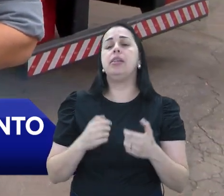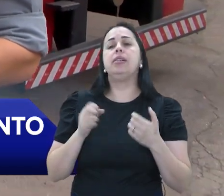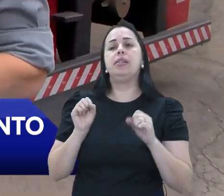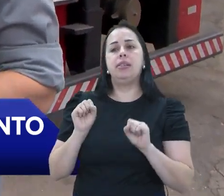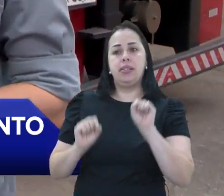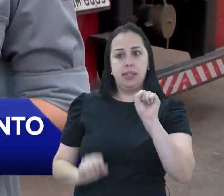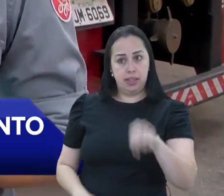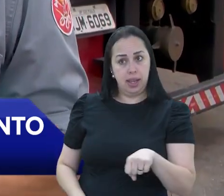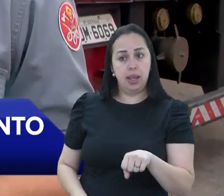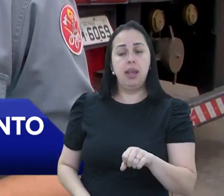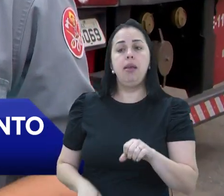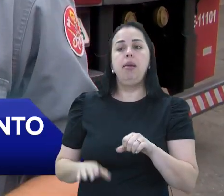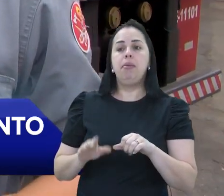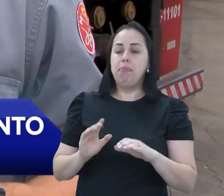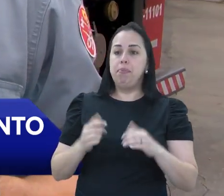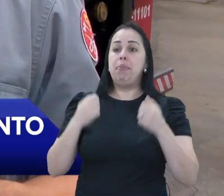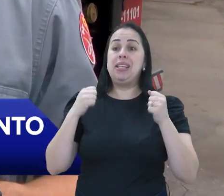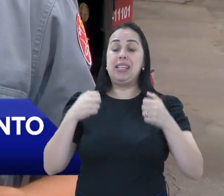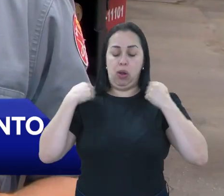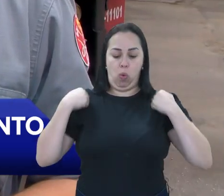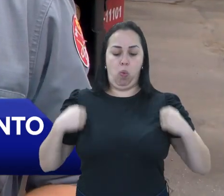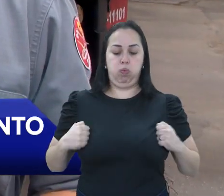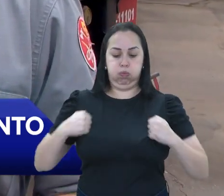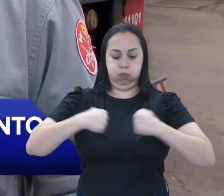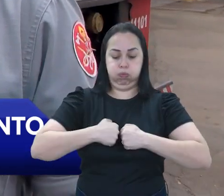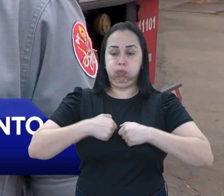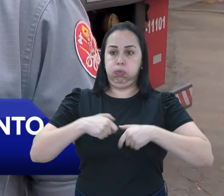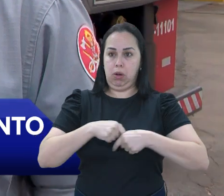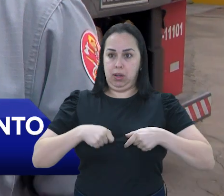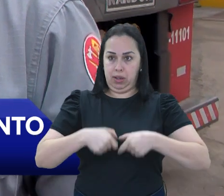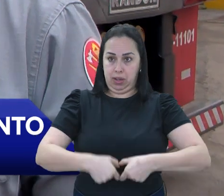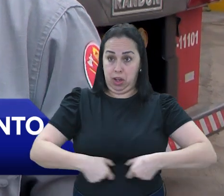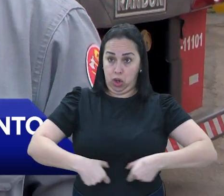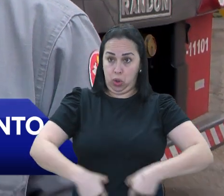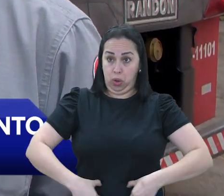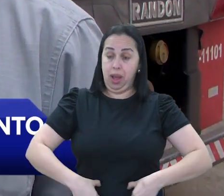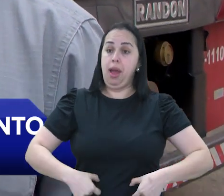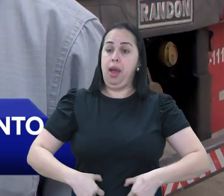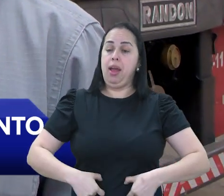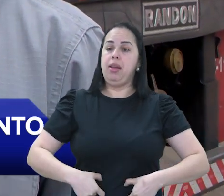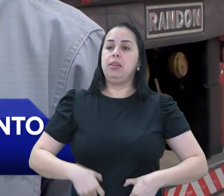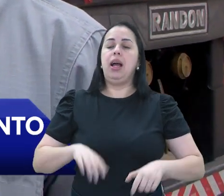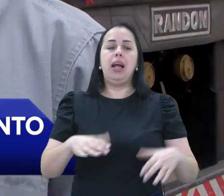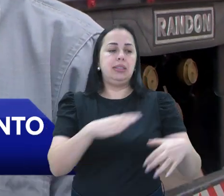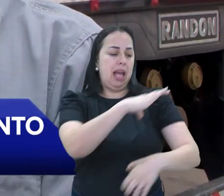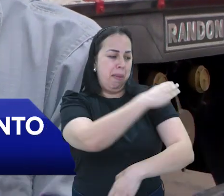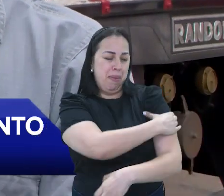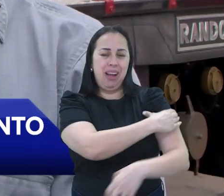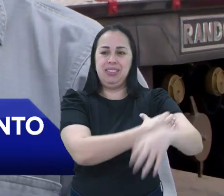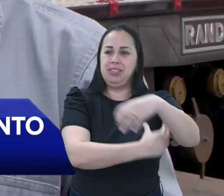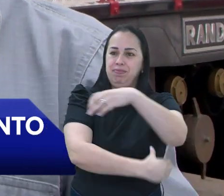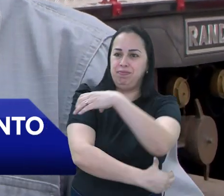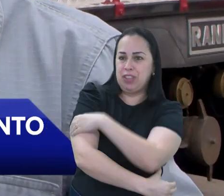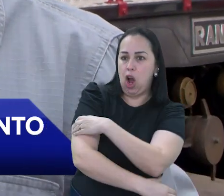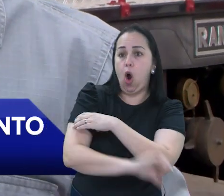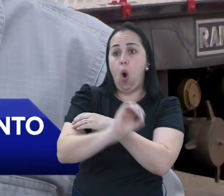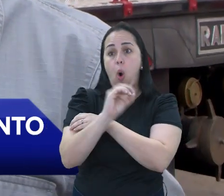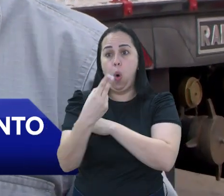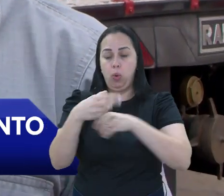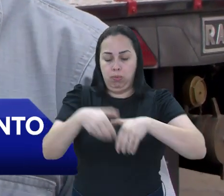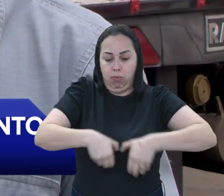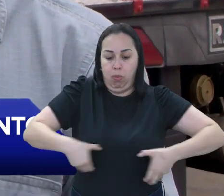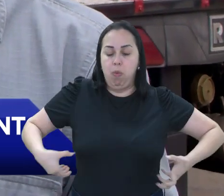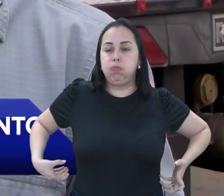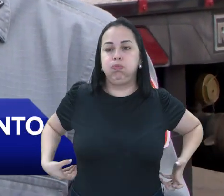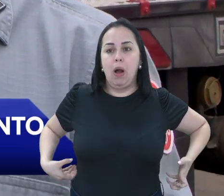gente recomenda fazer a utilização do colete salva-vidas com regulamentação do Inmetro. Aquelas boias de braço ou